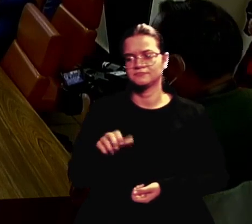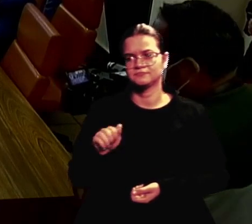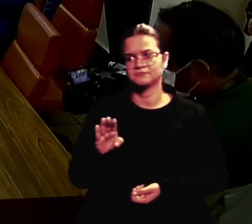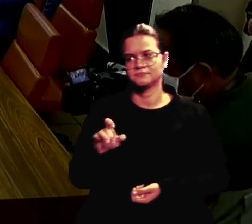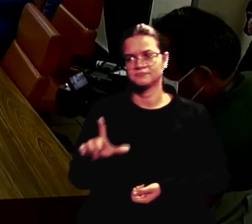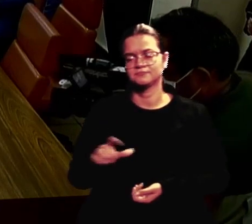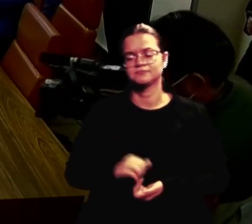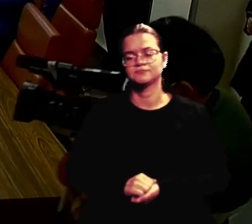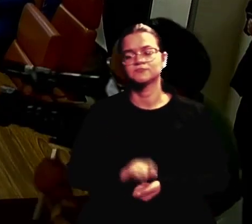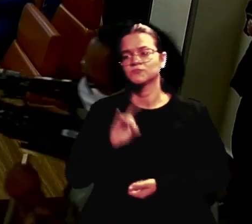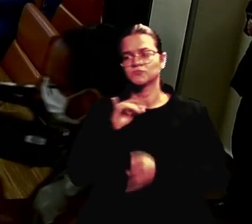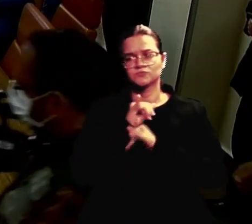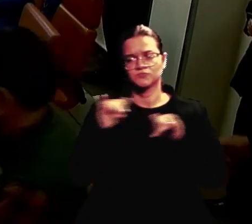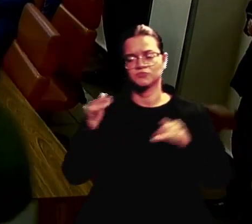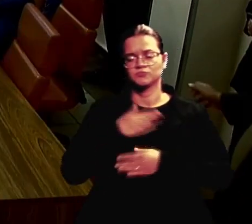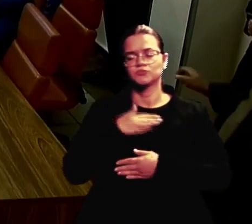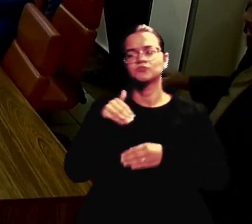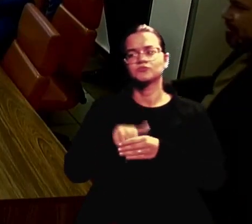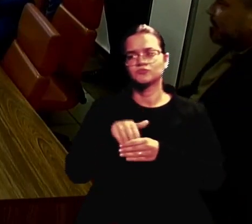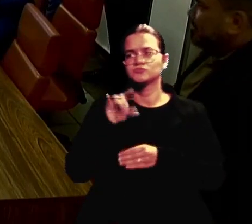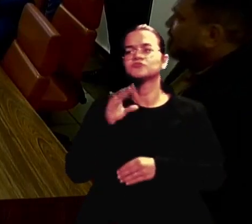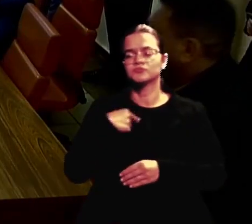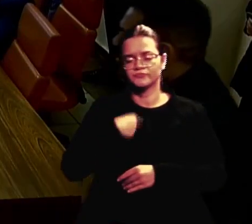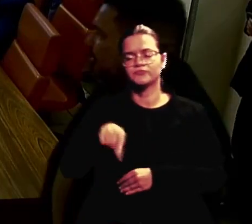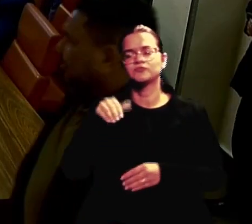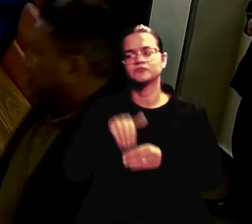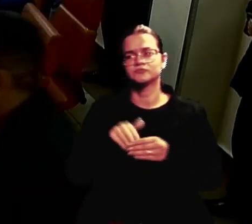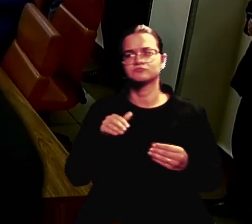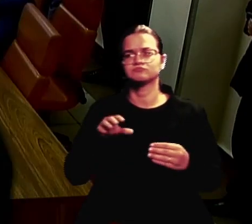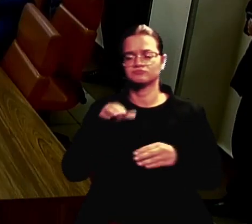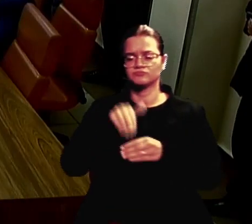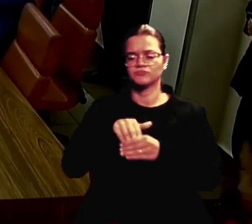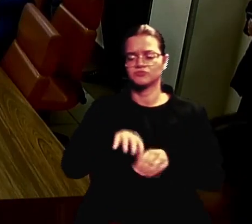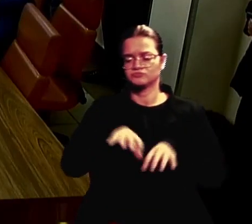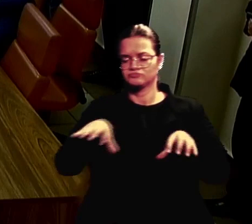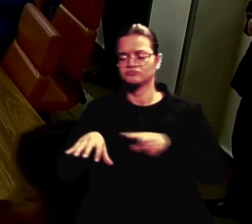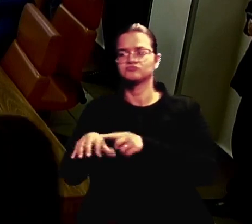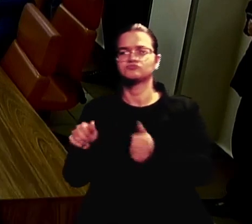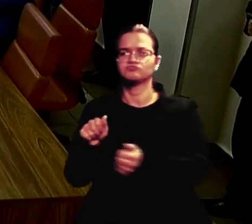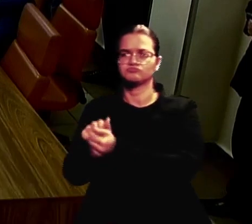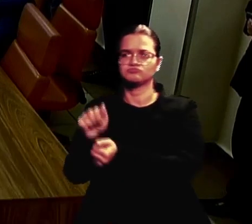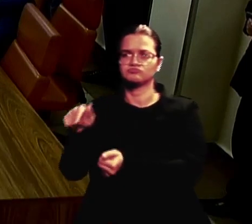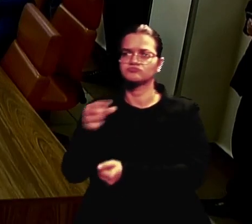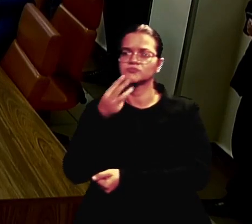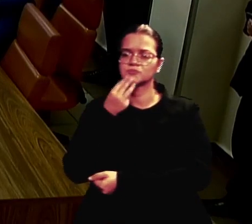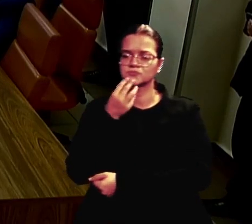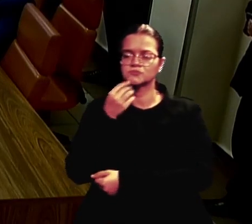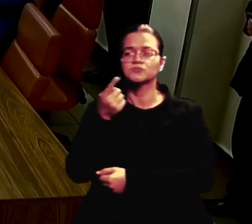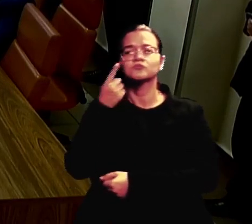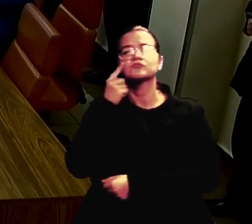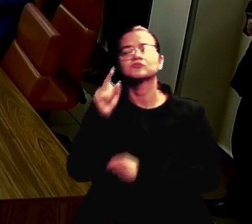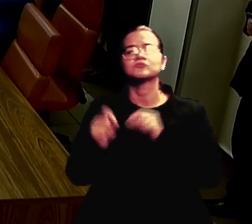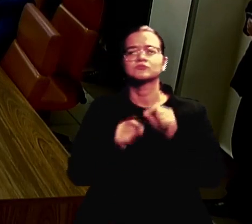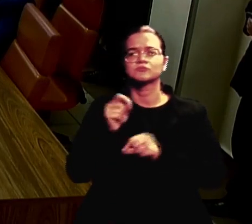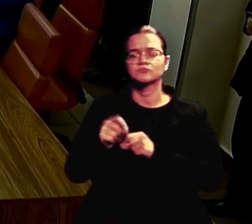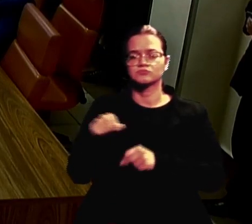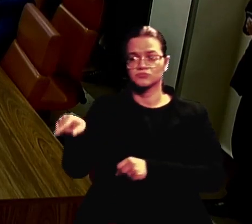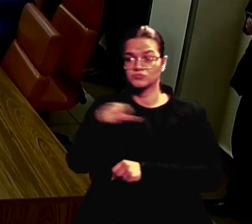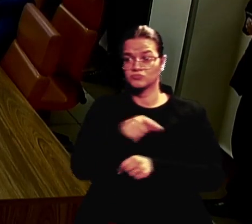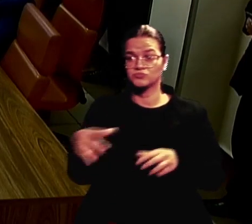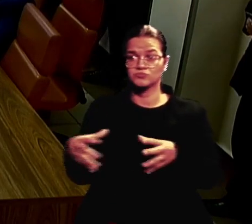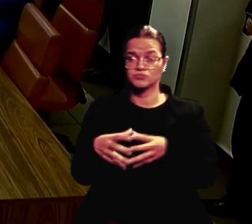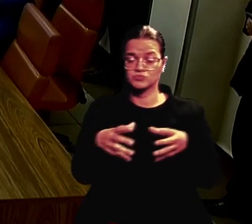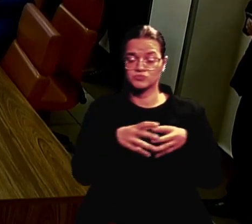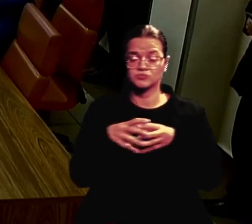palavra. Só uma declaração de voto mesmo, vou votar com voto separado do vereador William Veloso, tendo em vista que é uma